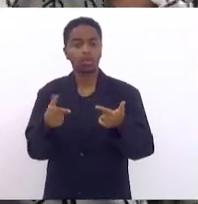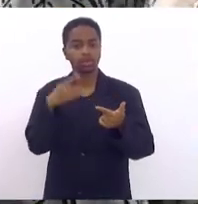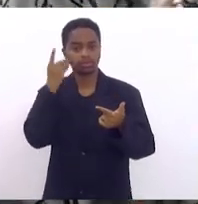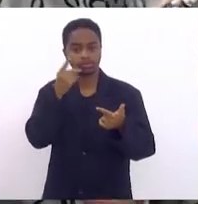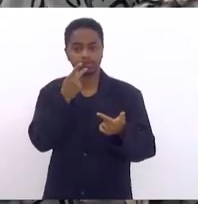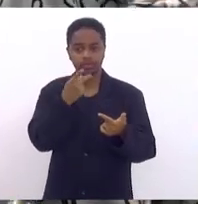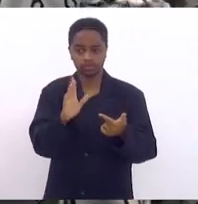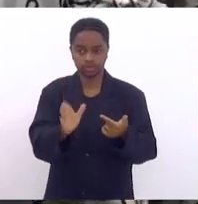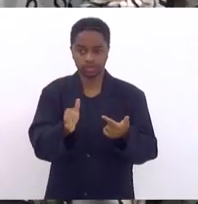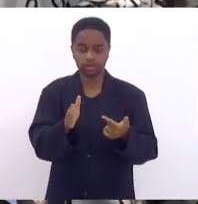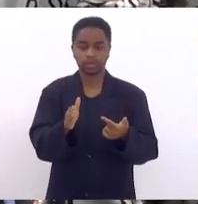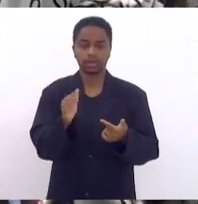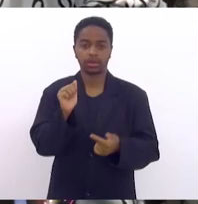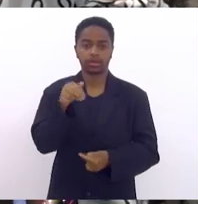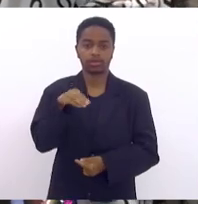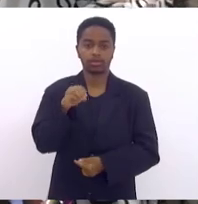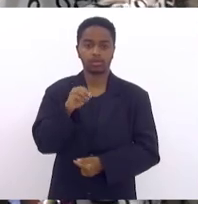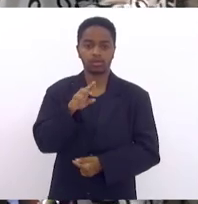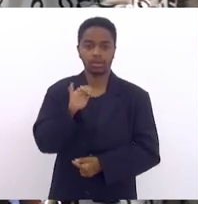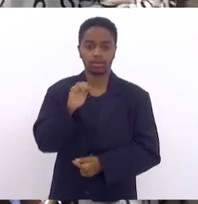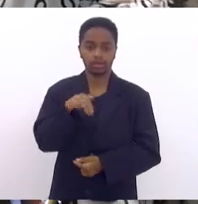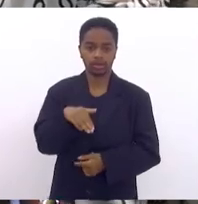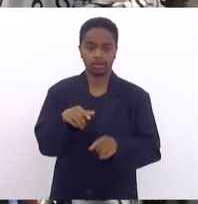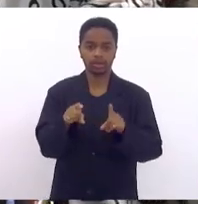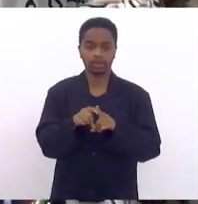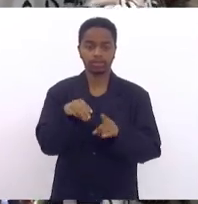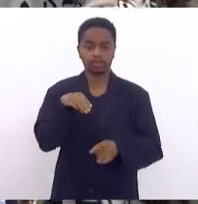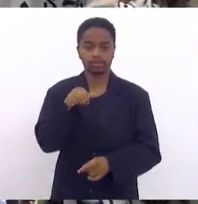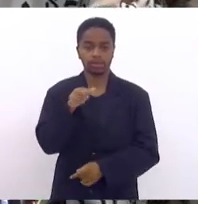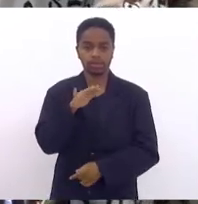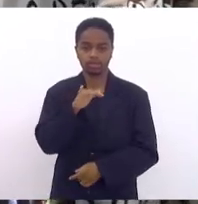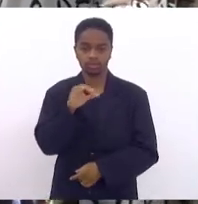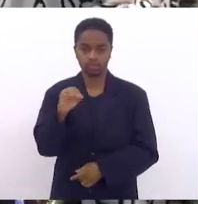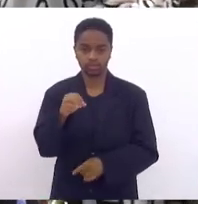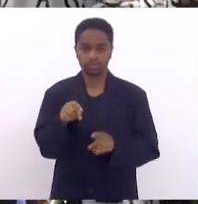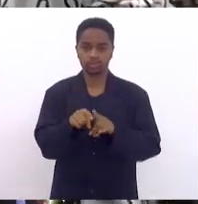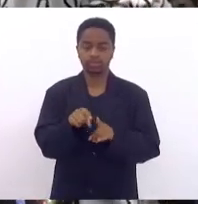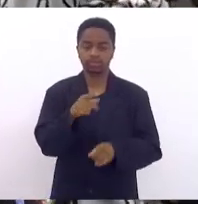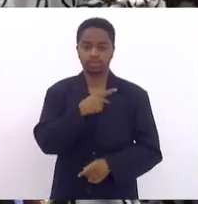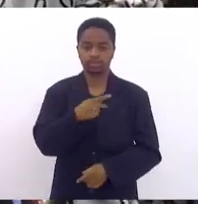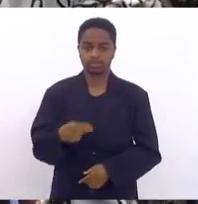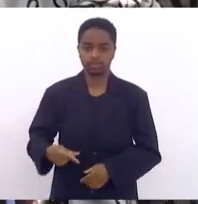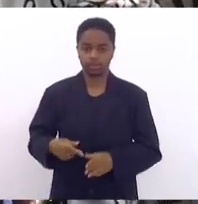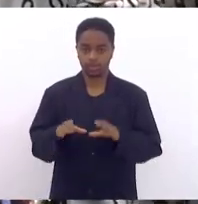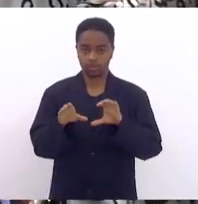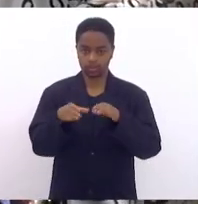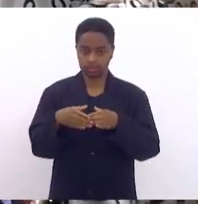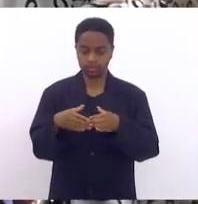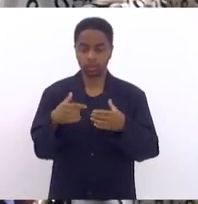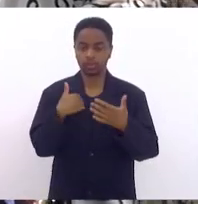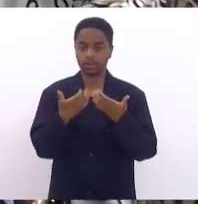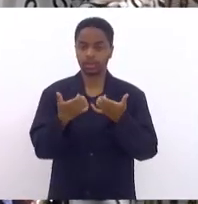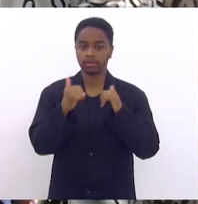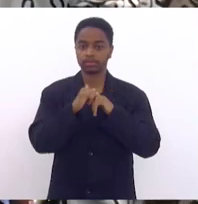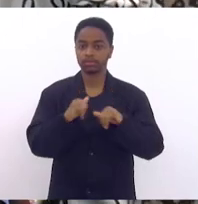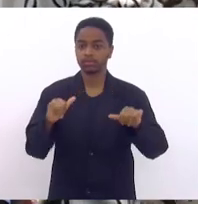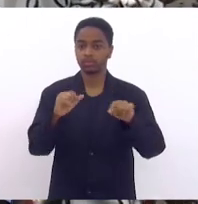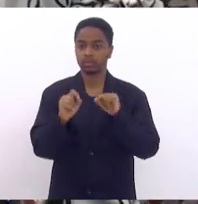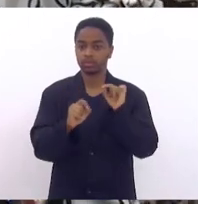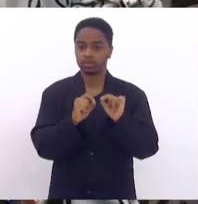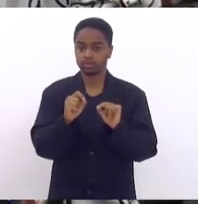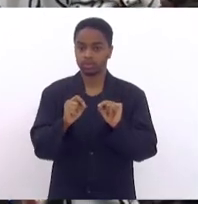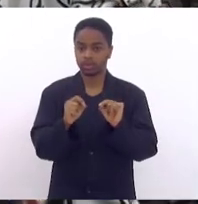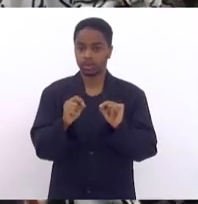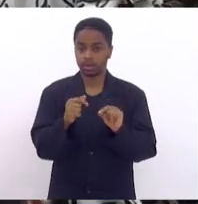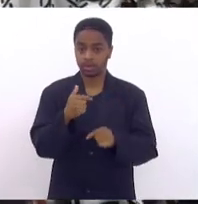Rodrigo Amorim, deputado Márcio Alberto, presidente da comissão, dizer o seguinte: eu